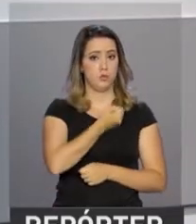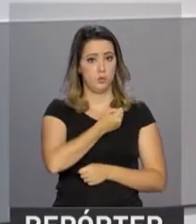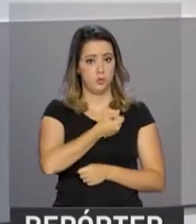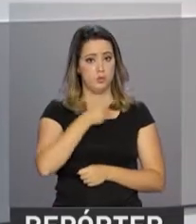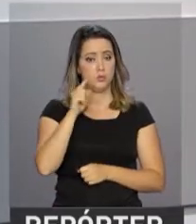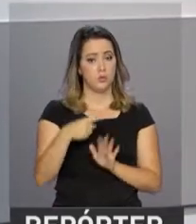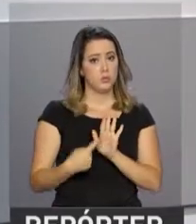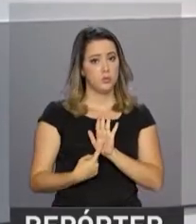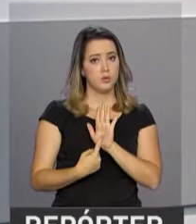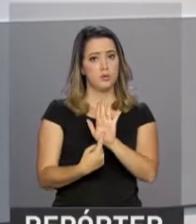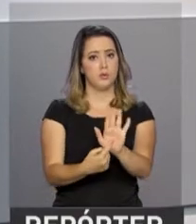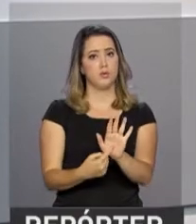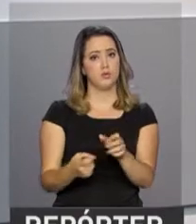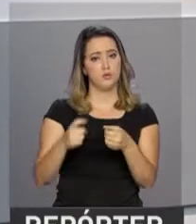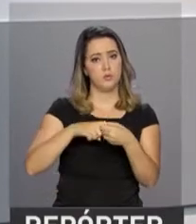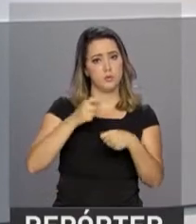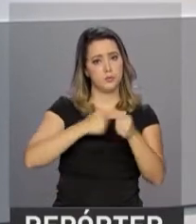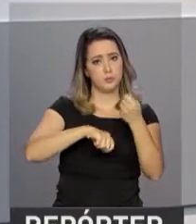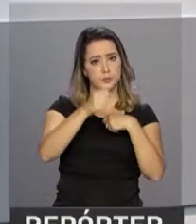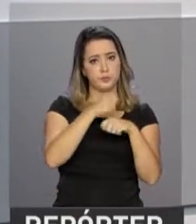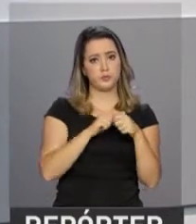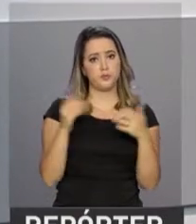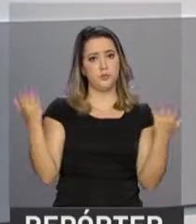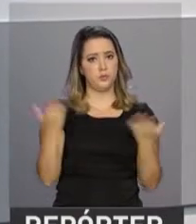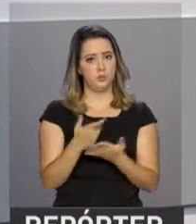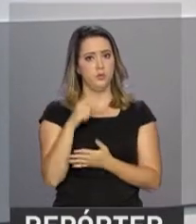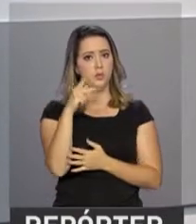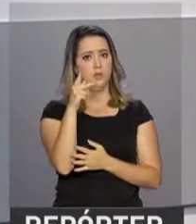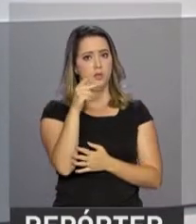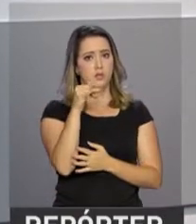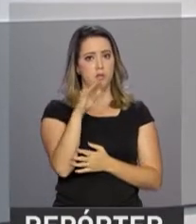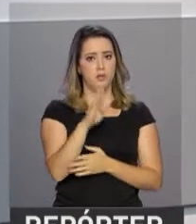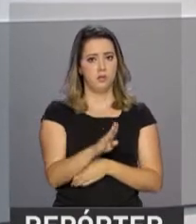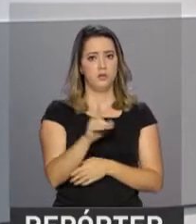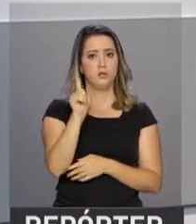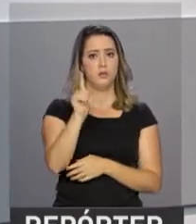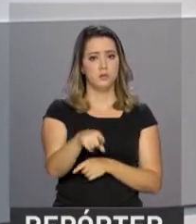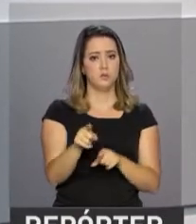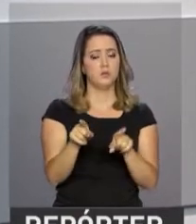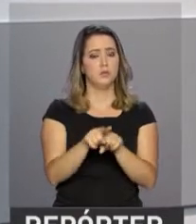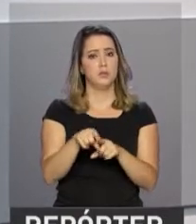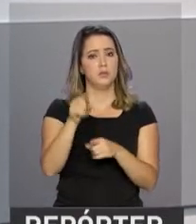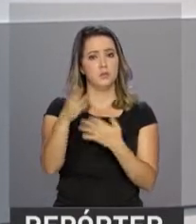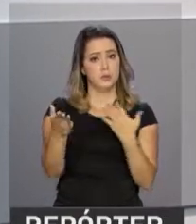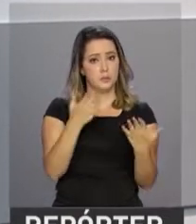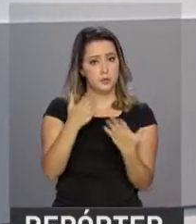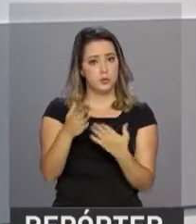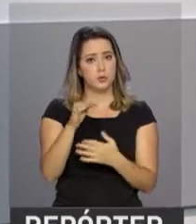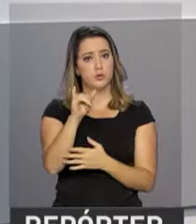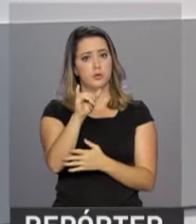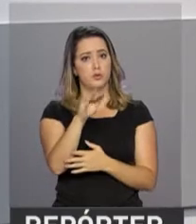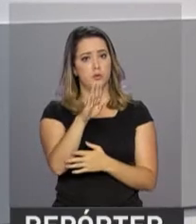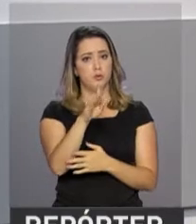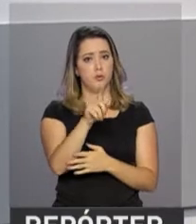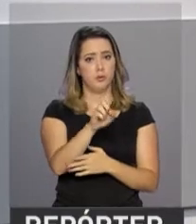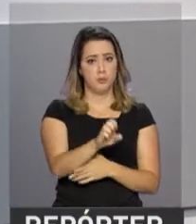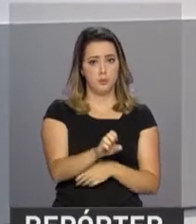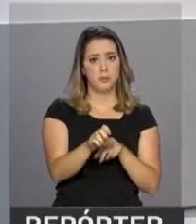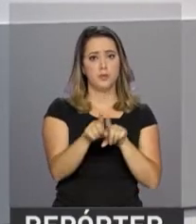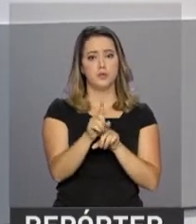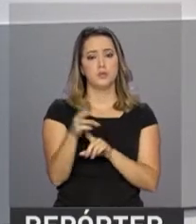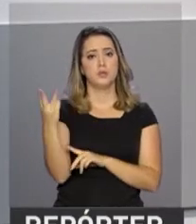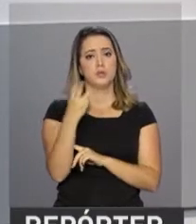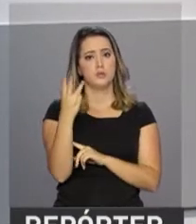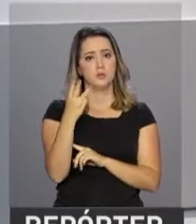mostra a recuperação da economia desta vez o número é do pib o produto interno bruto que é medido pelo ibge no terceiro